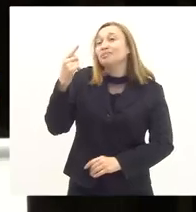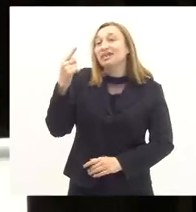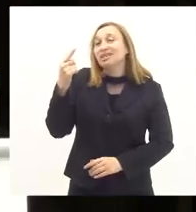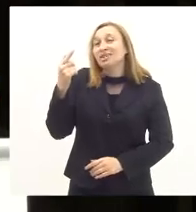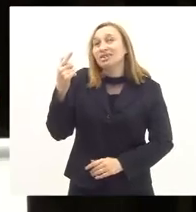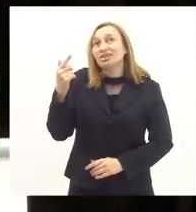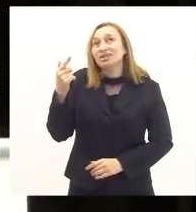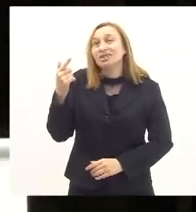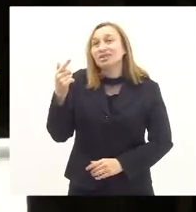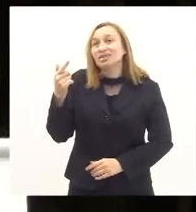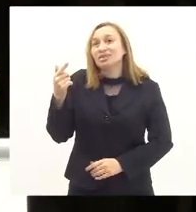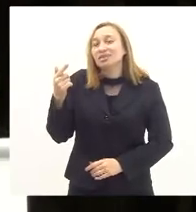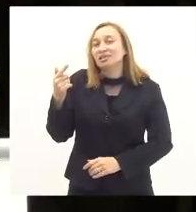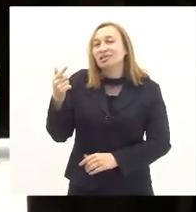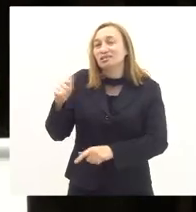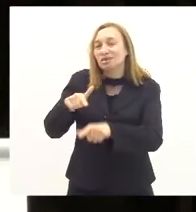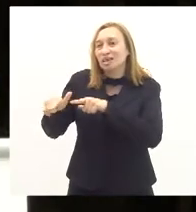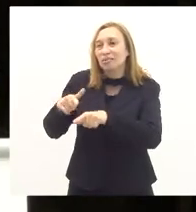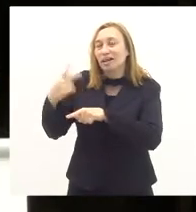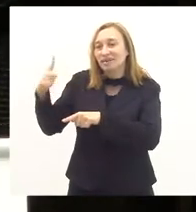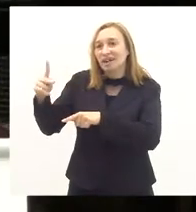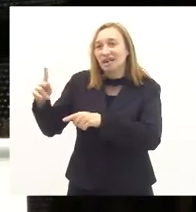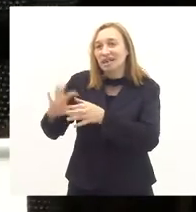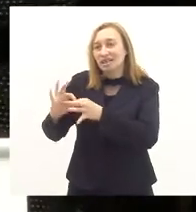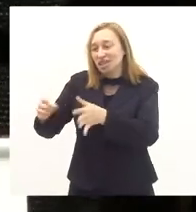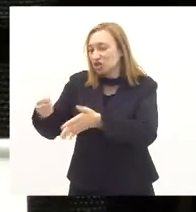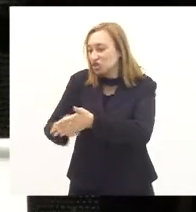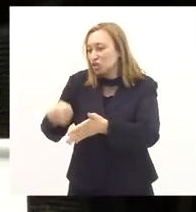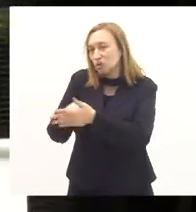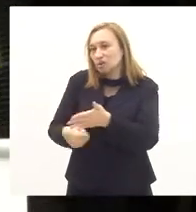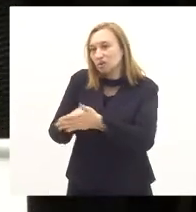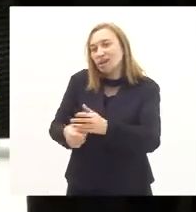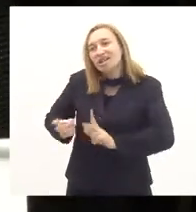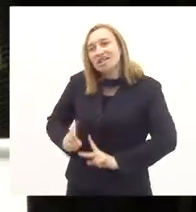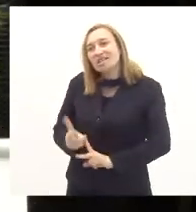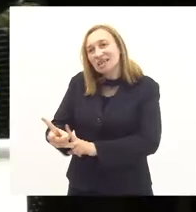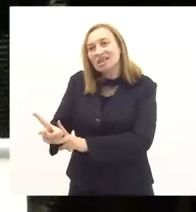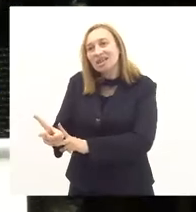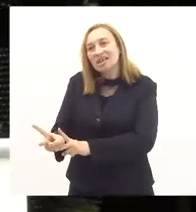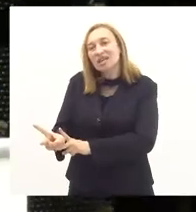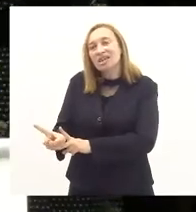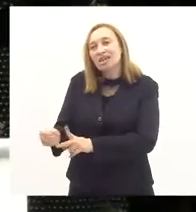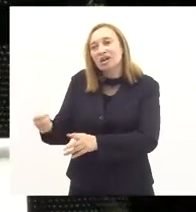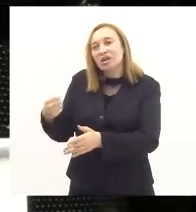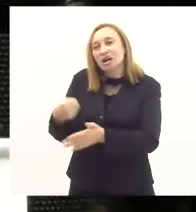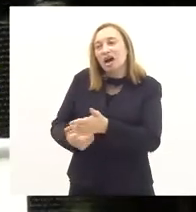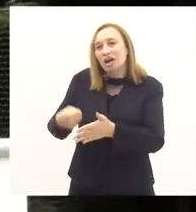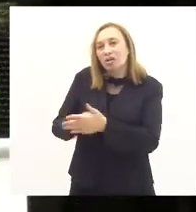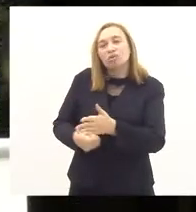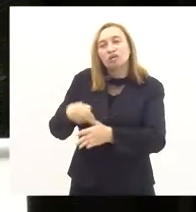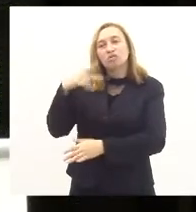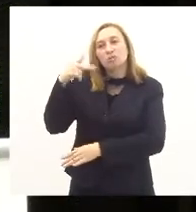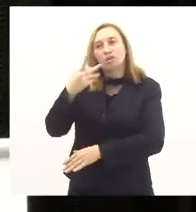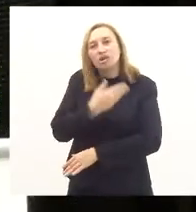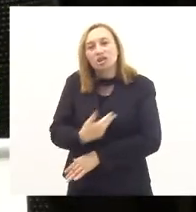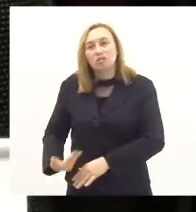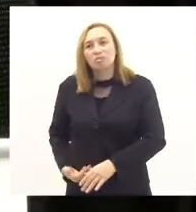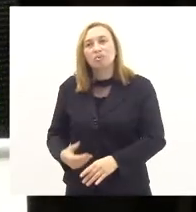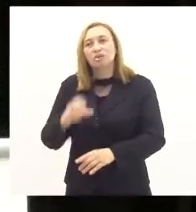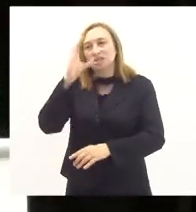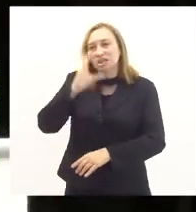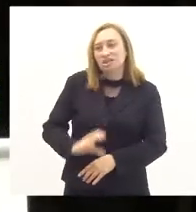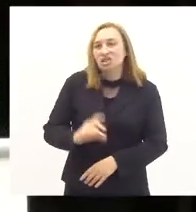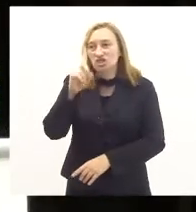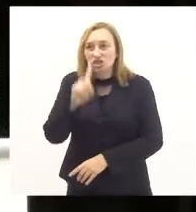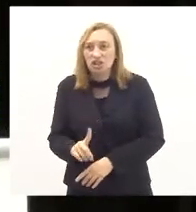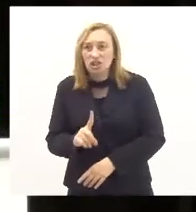inspirando-se no legado que ela deixa de luta, para a gente seguir a nossa luta, que é a luta por políticas públicas, por cidadania e por